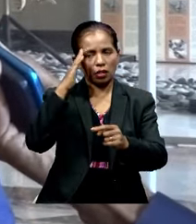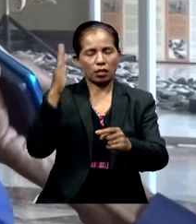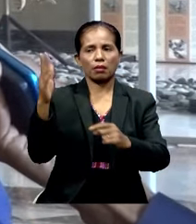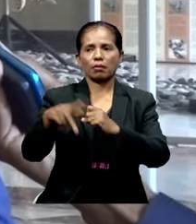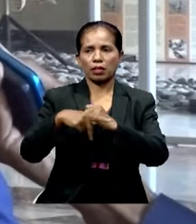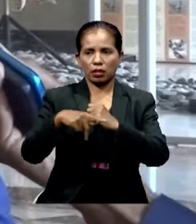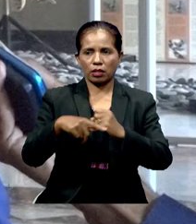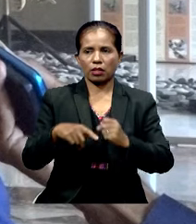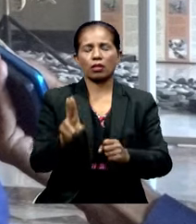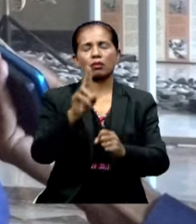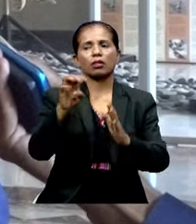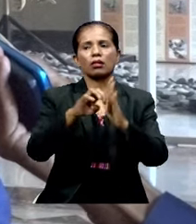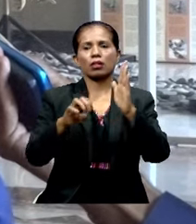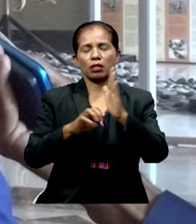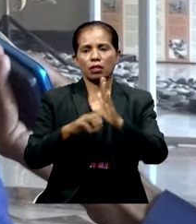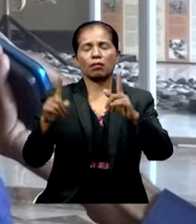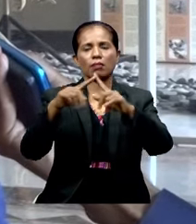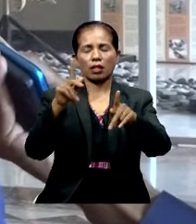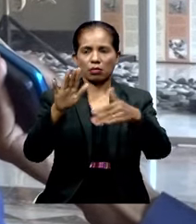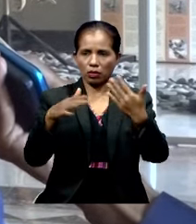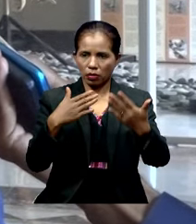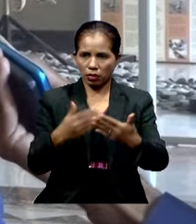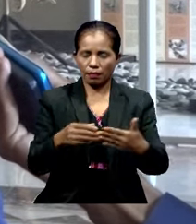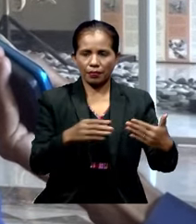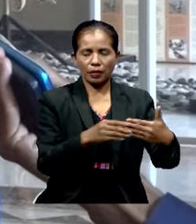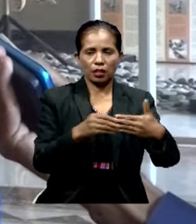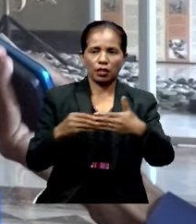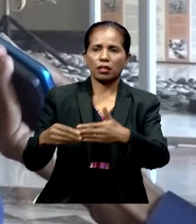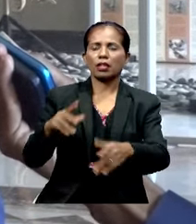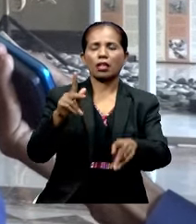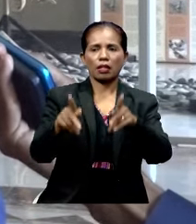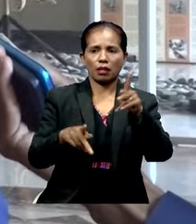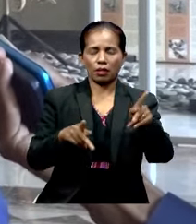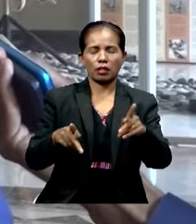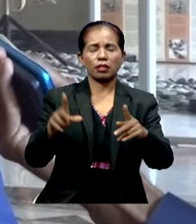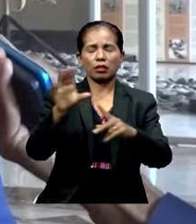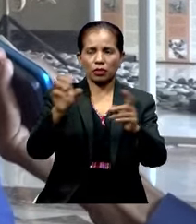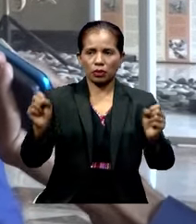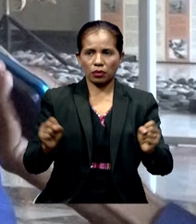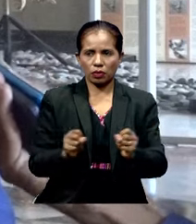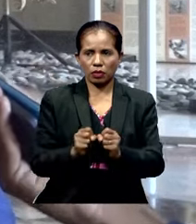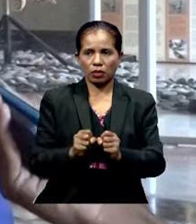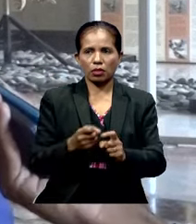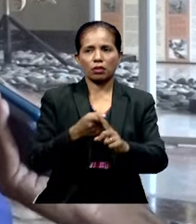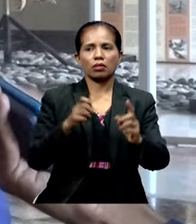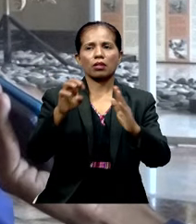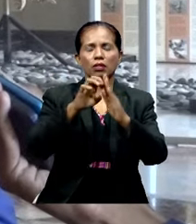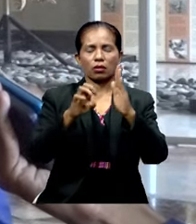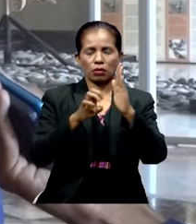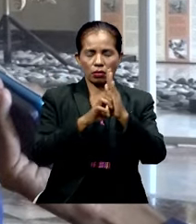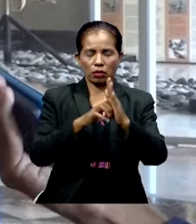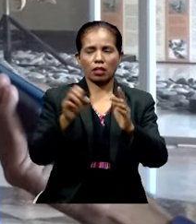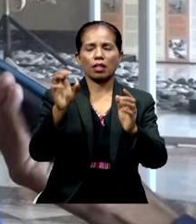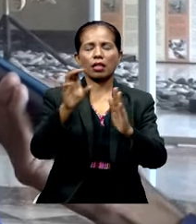dele. Usa Estado para mau todo. Líder comunitário, líder de núcleo, que incluiu cuja estrutura Estado. Da